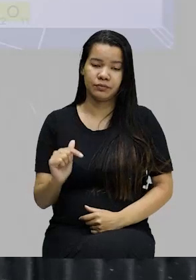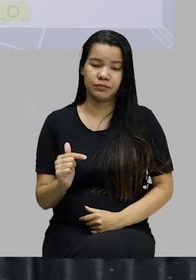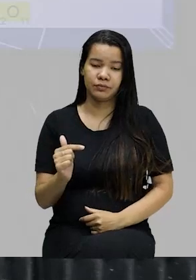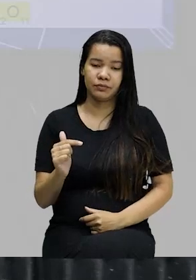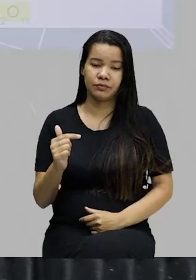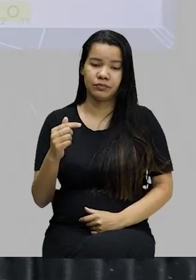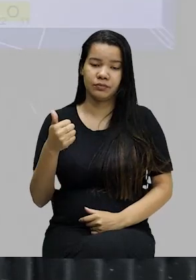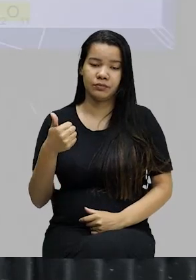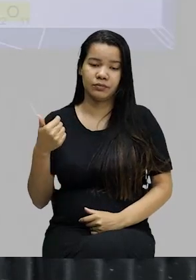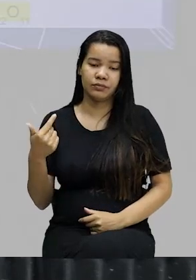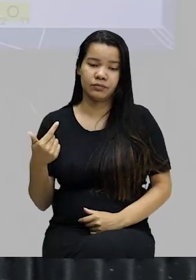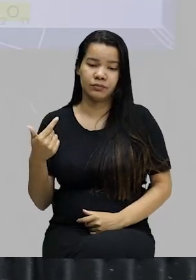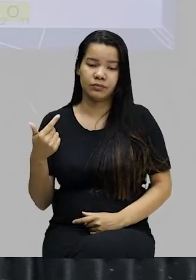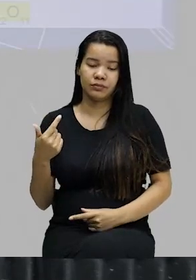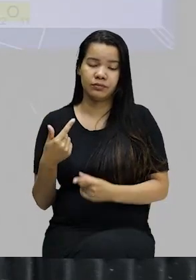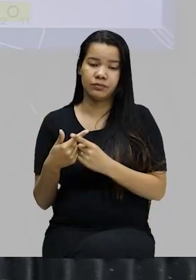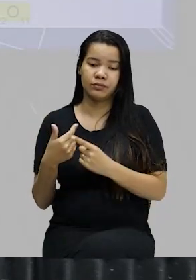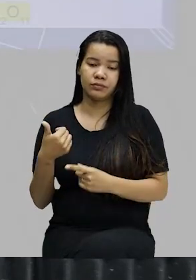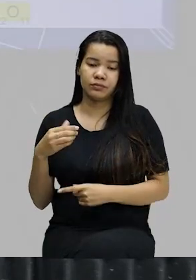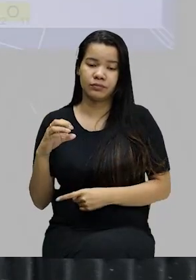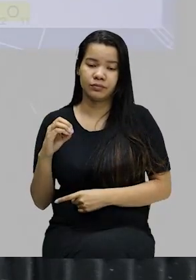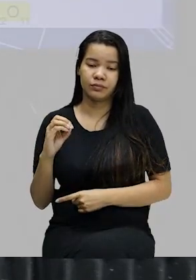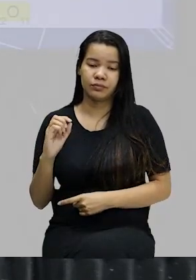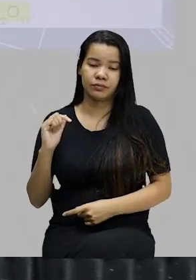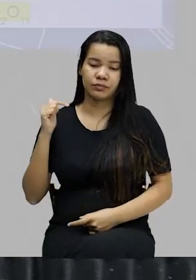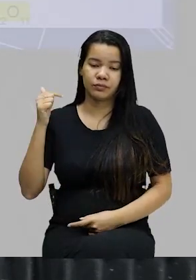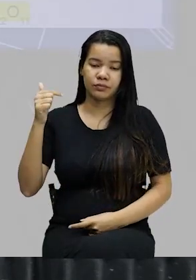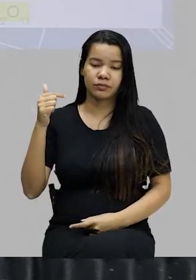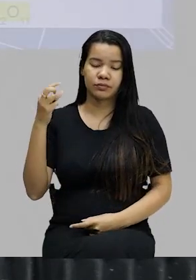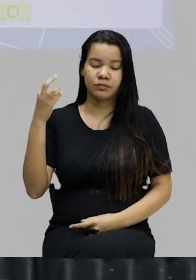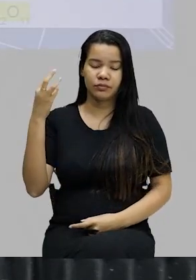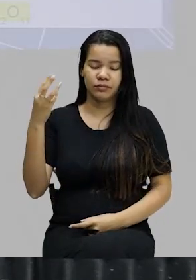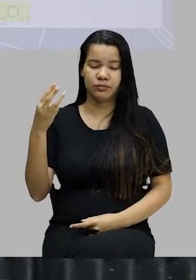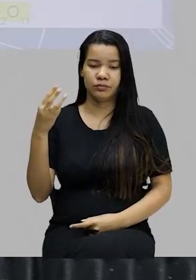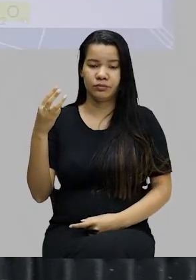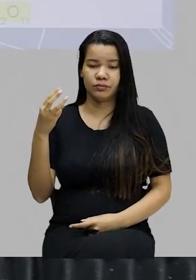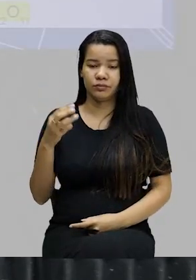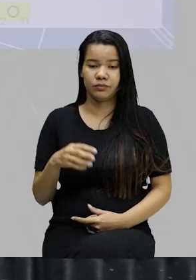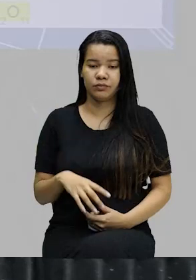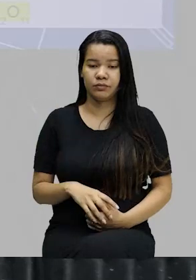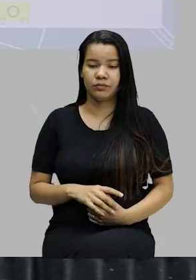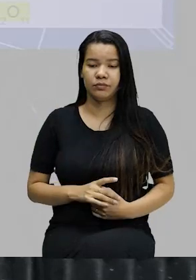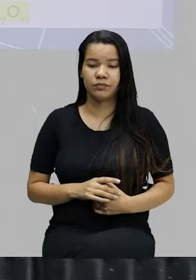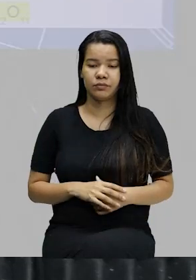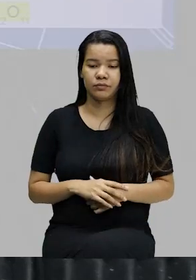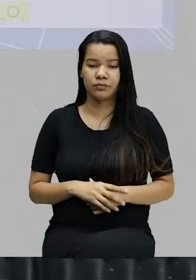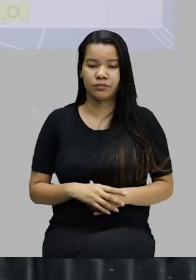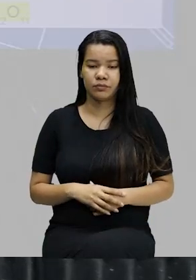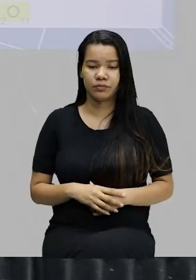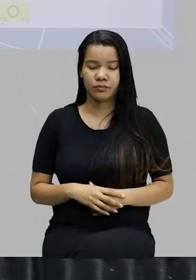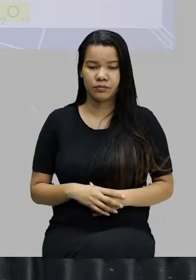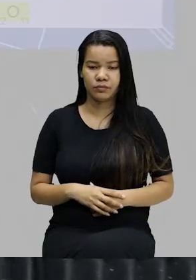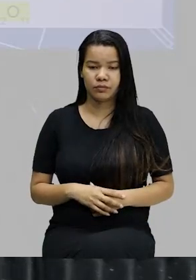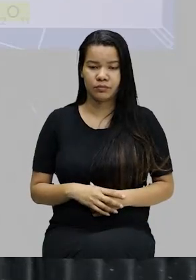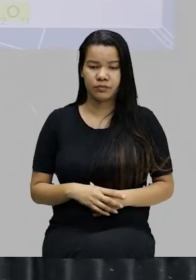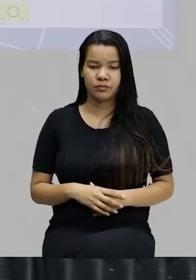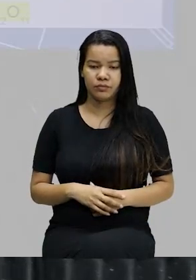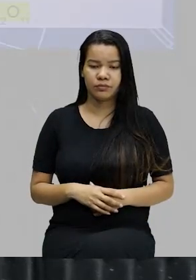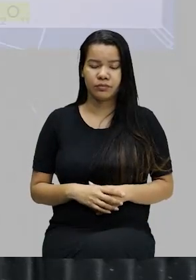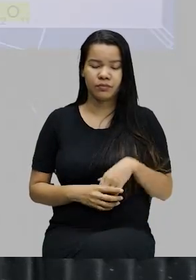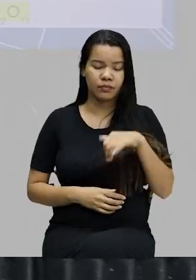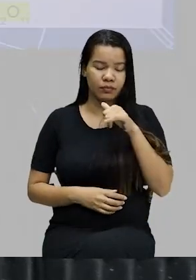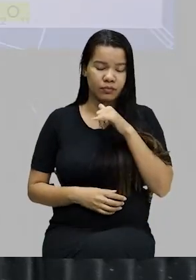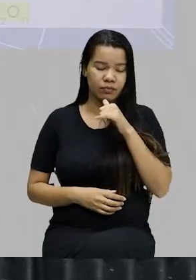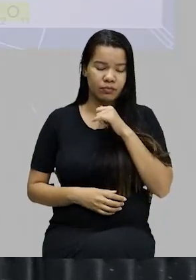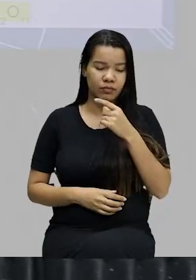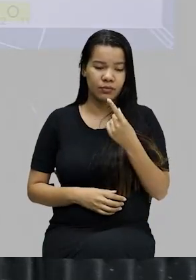23 moléculas de sacarose. Tudo bem? Ó, rapidinho. Uma dúzia,